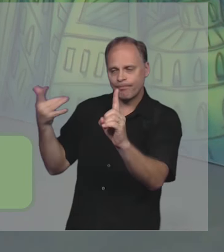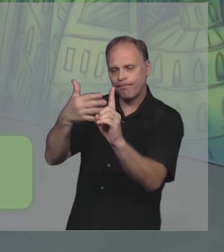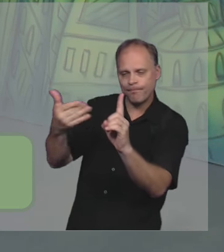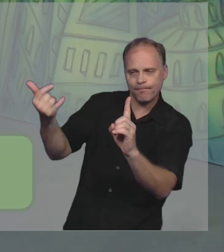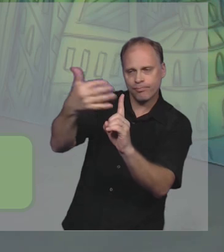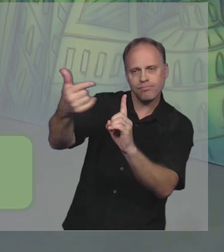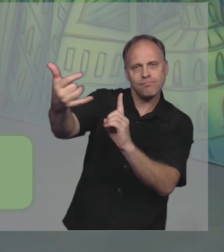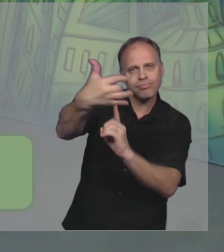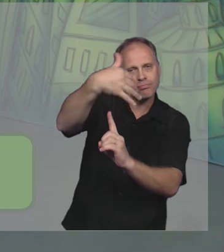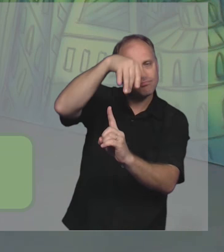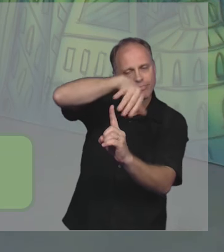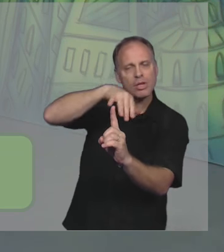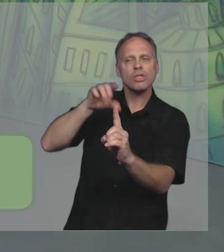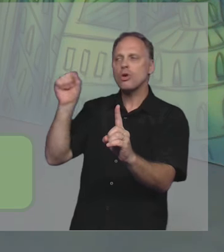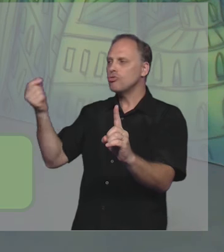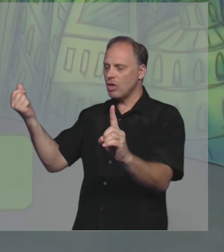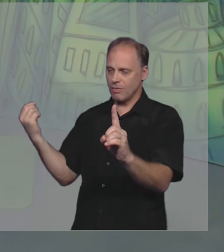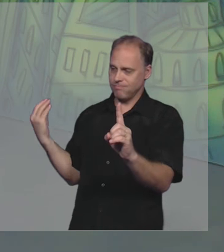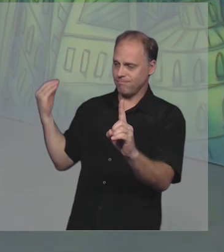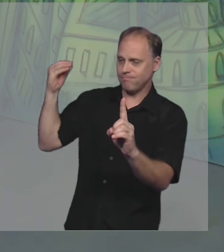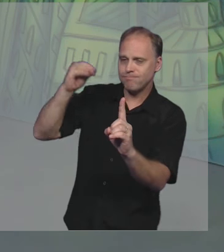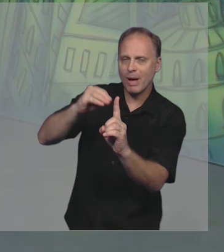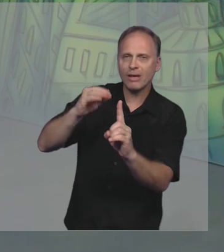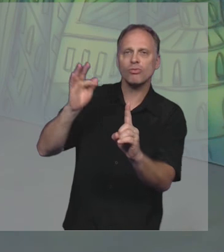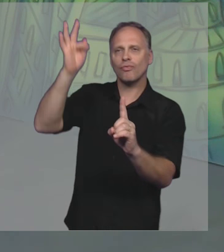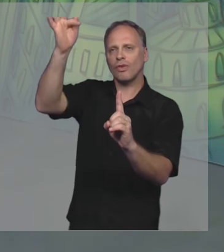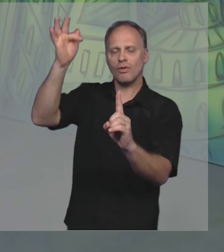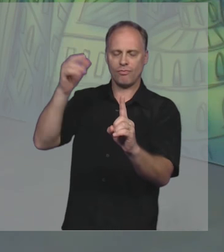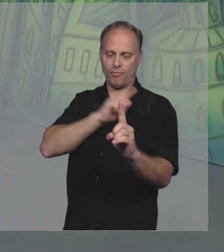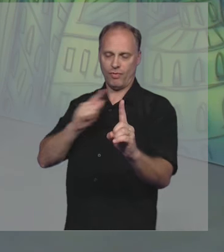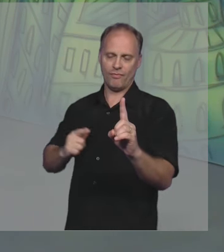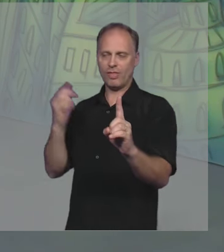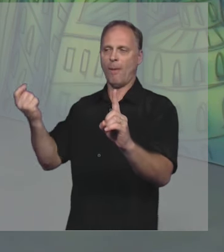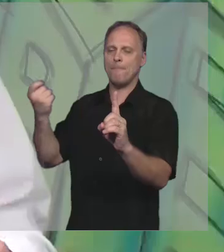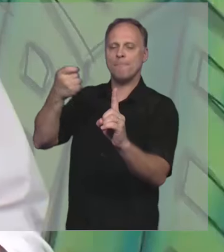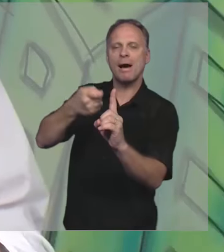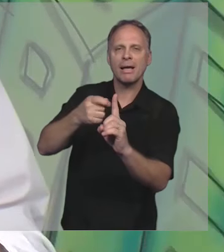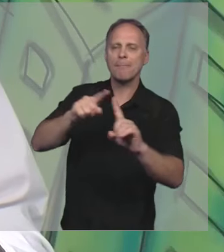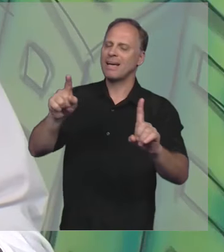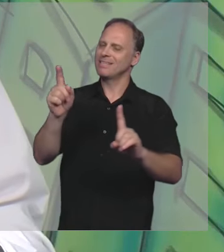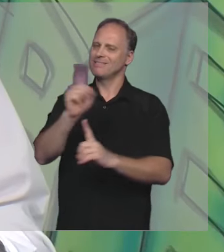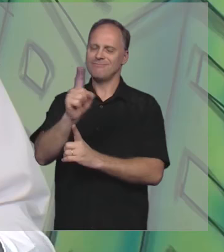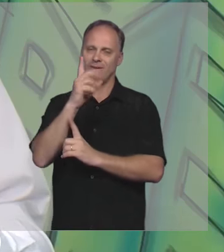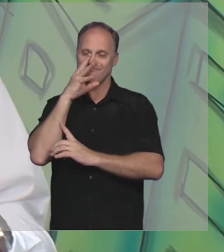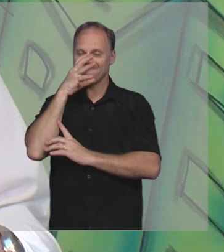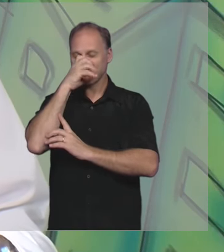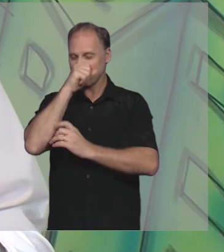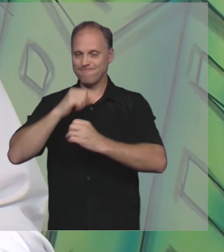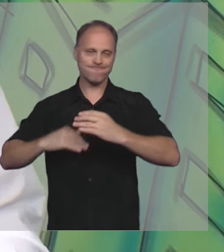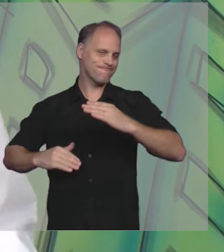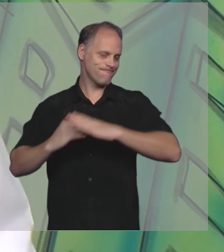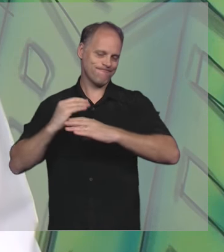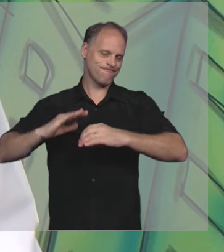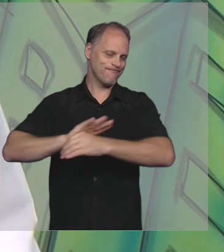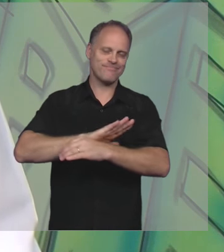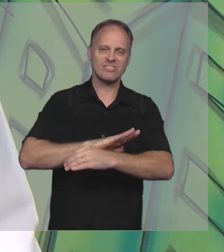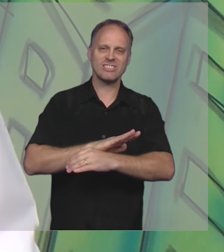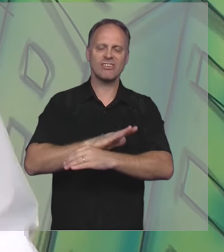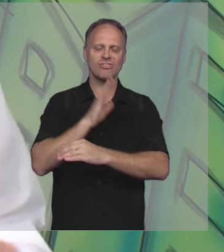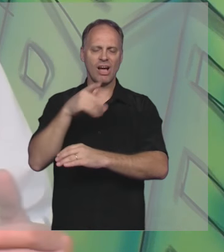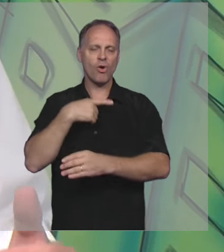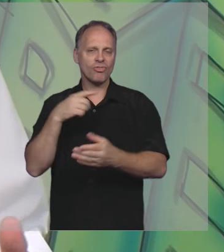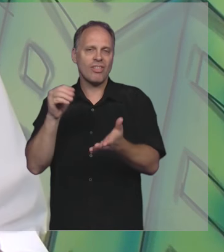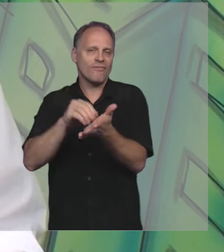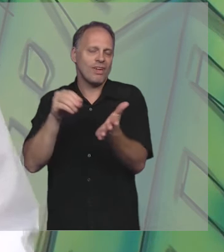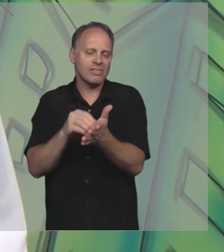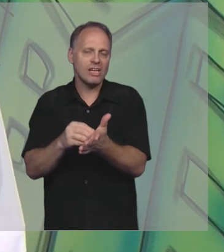temos aqui hoje, que esse dinheiro da oncologia ele vem do governo federal, mas não suporta, né? Hoje já está uma defasagem. A